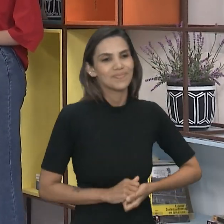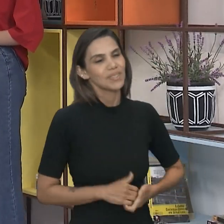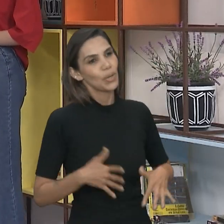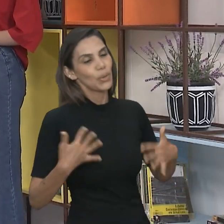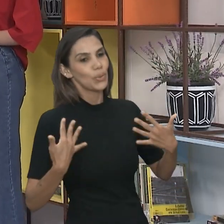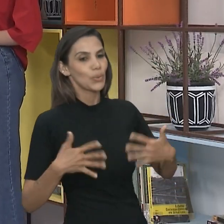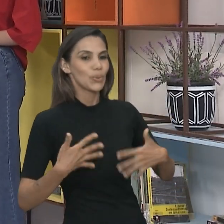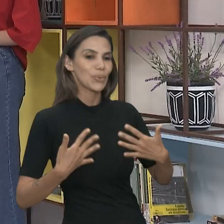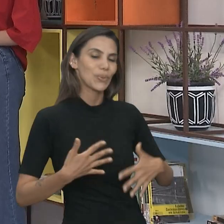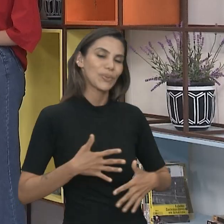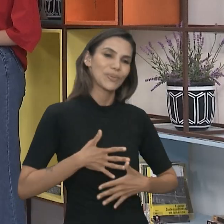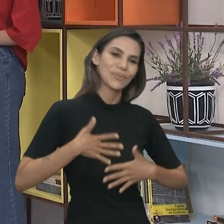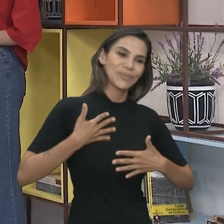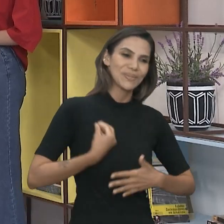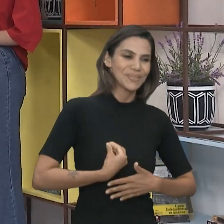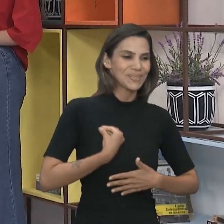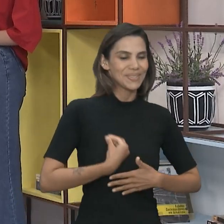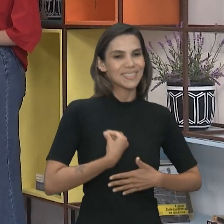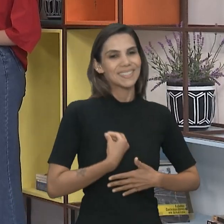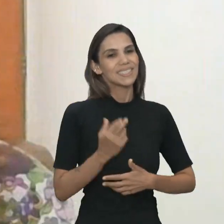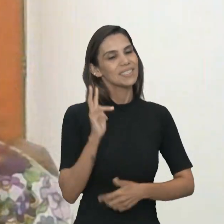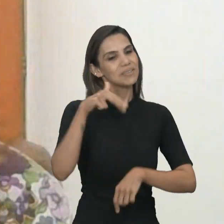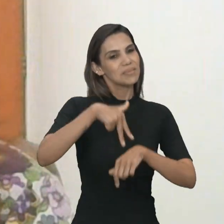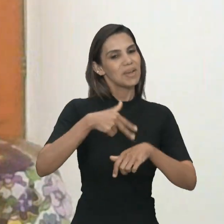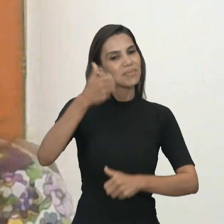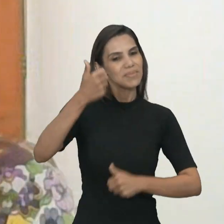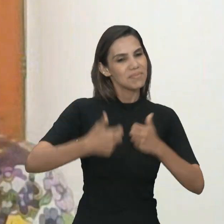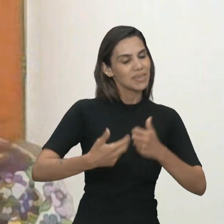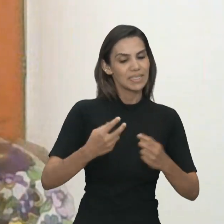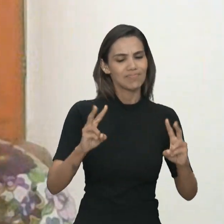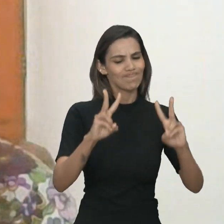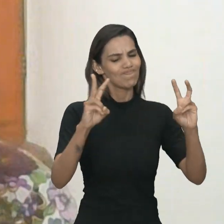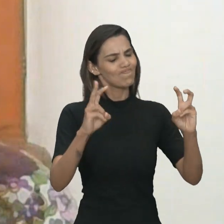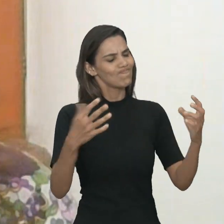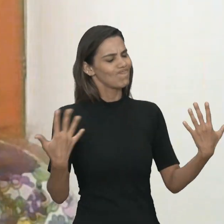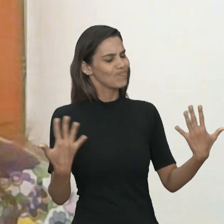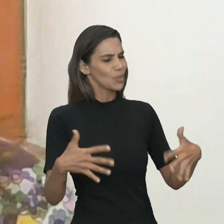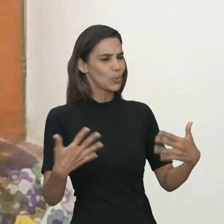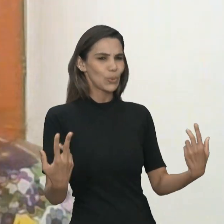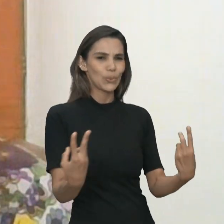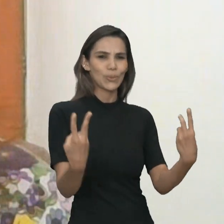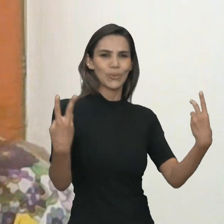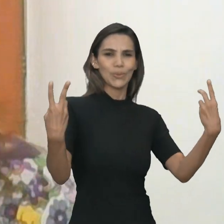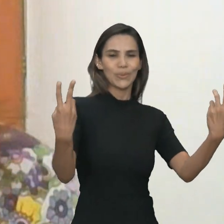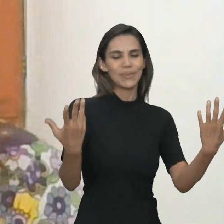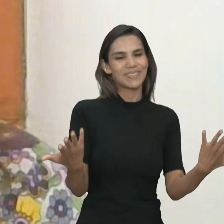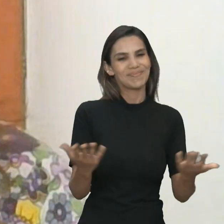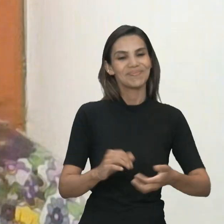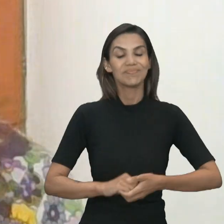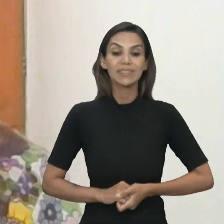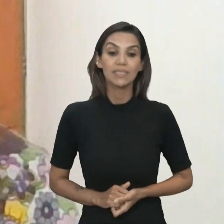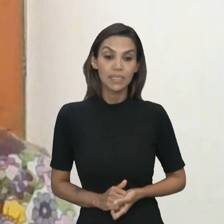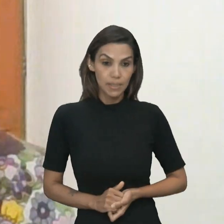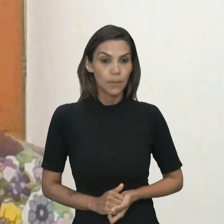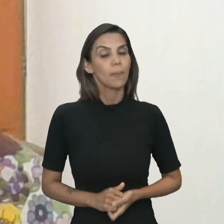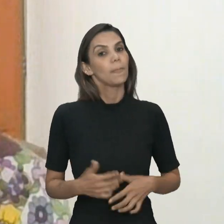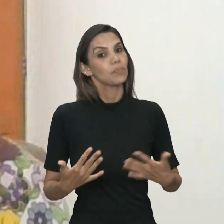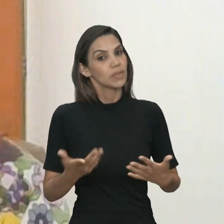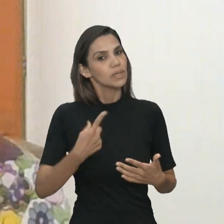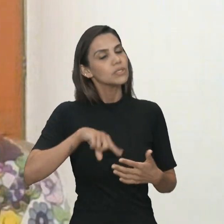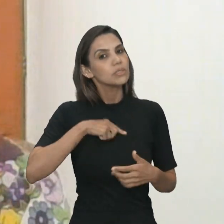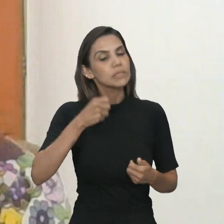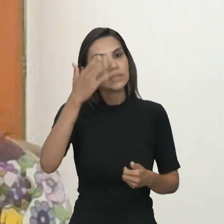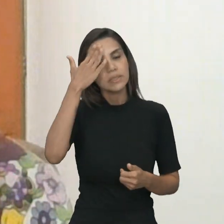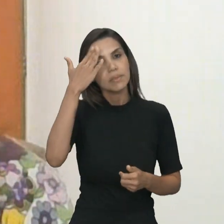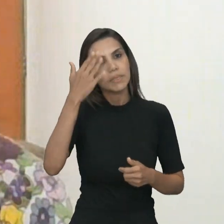aqui com vocês e podendo falar desse assunto que para mim é tão caro, sabe? É tão especial. Inicialmente, a gente precisa entender que os